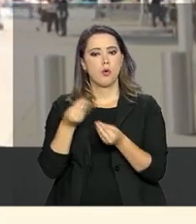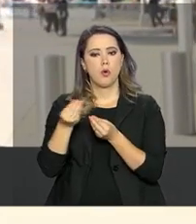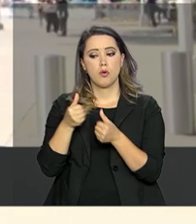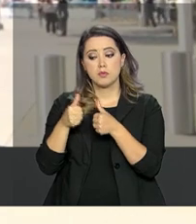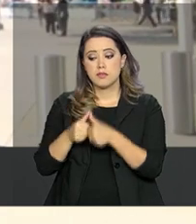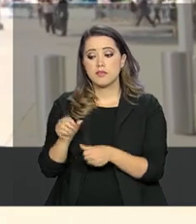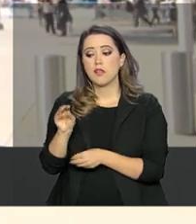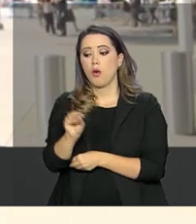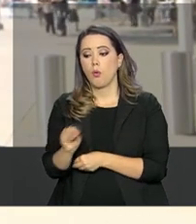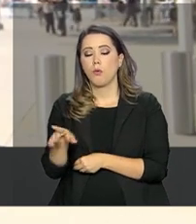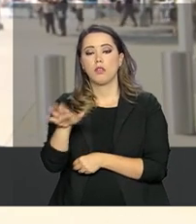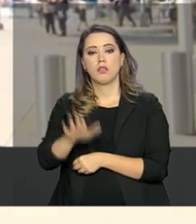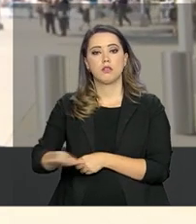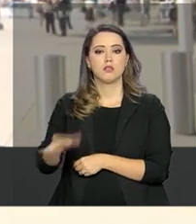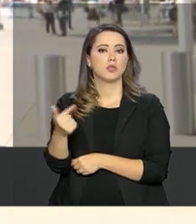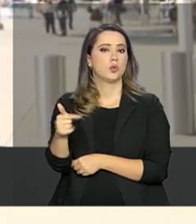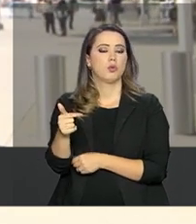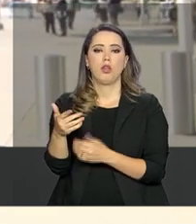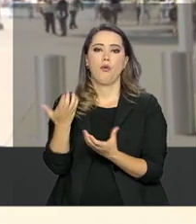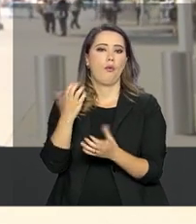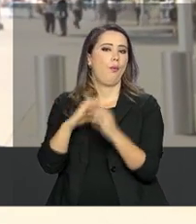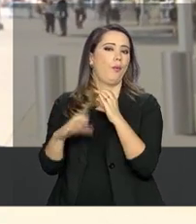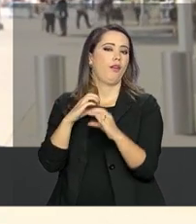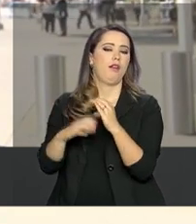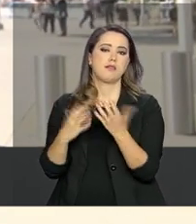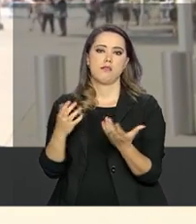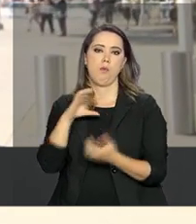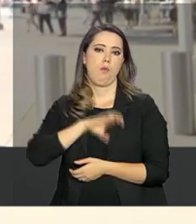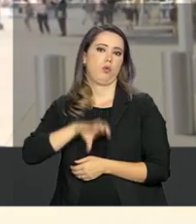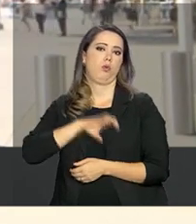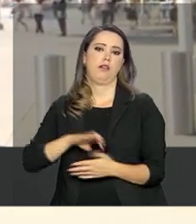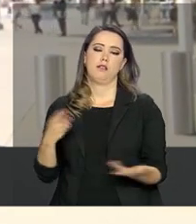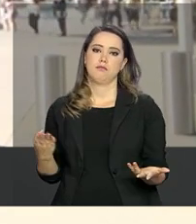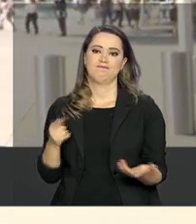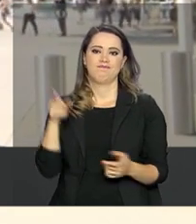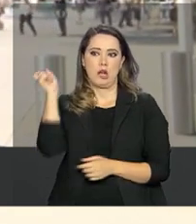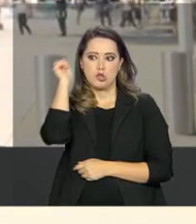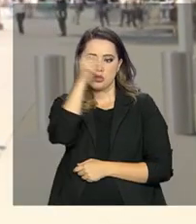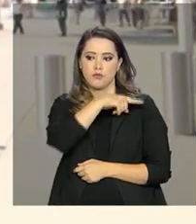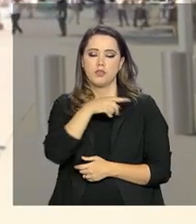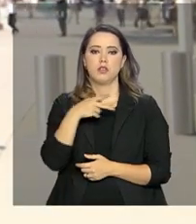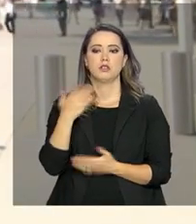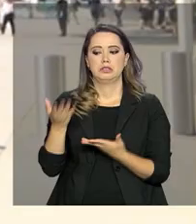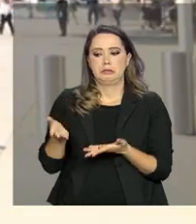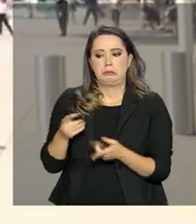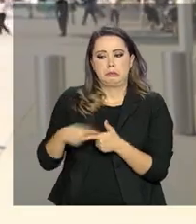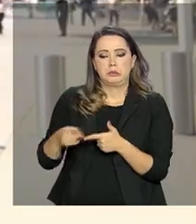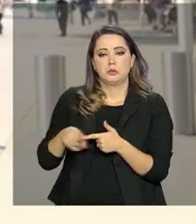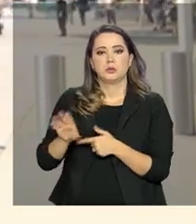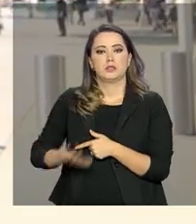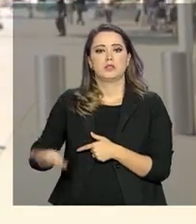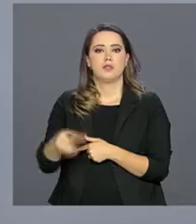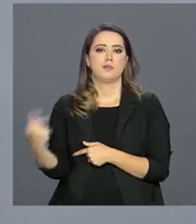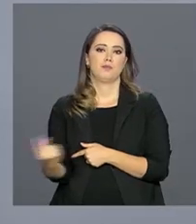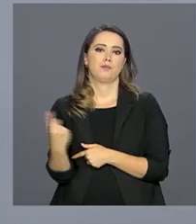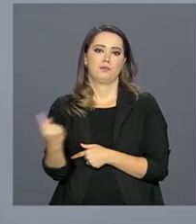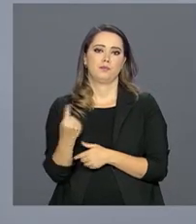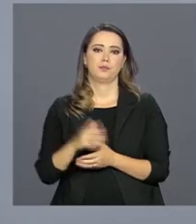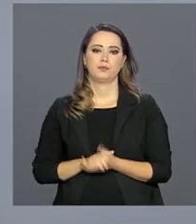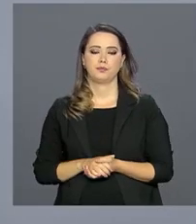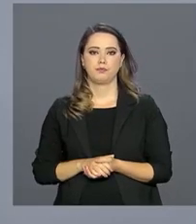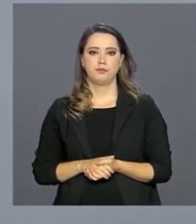criança está já que não há outras para falar português com ela o que dificulta ainda mais a situação de vulnerabilidade da criança